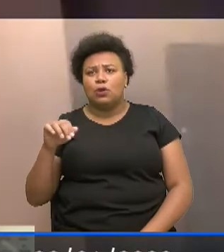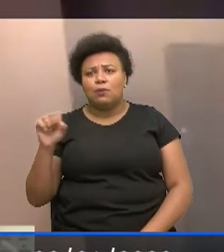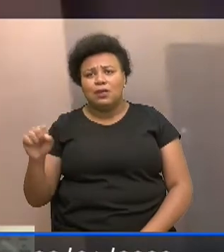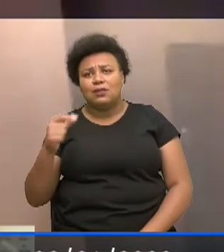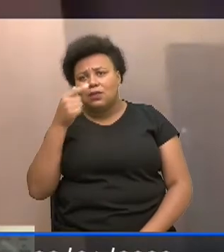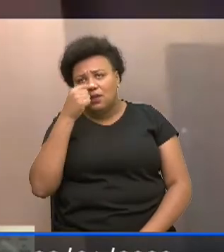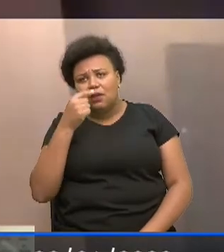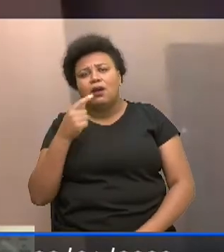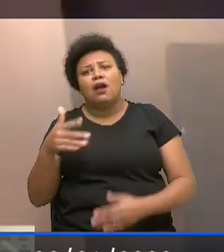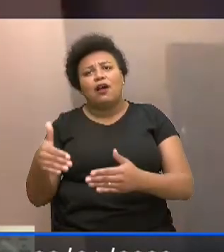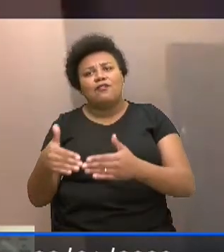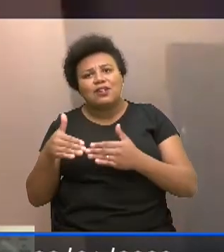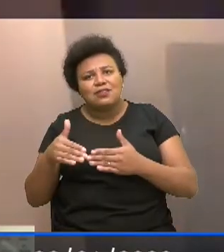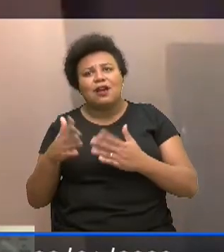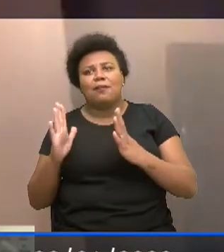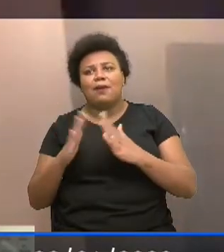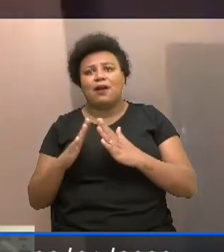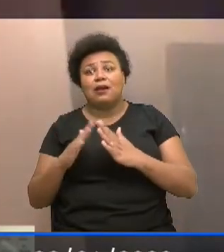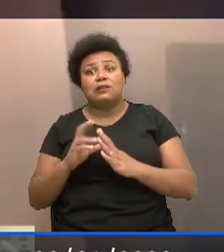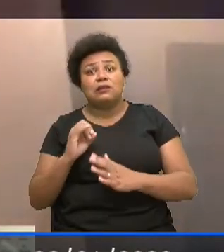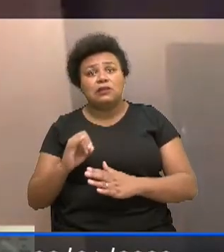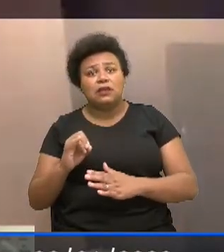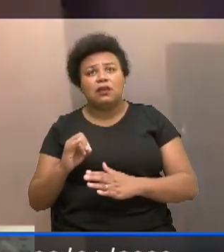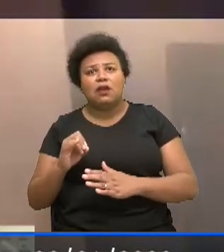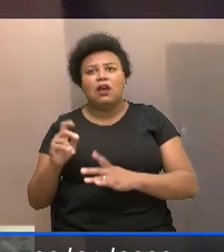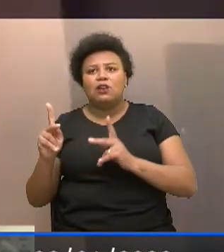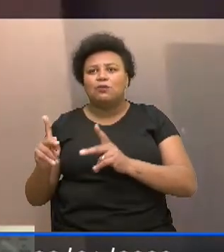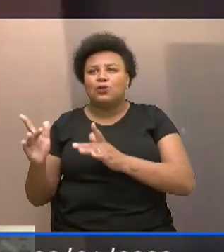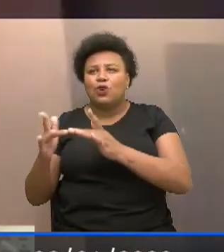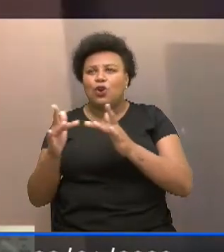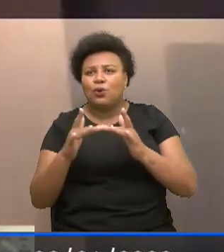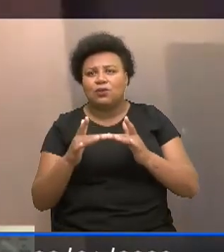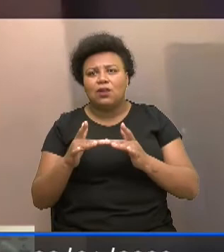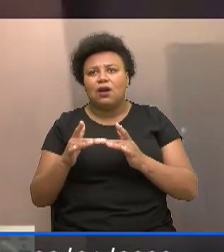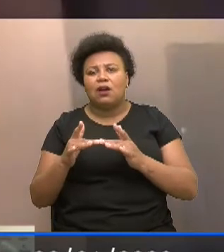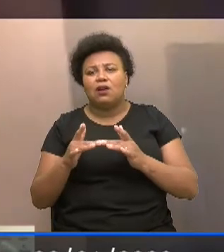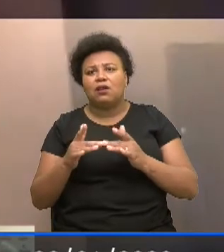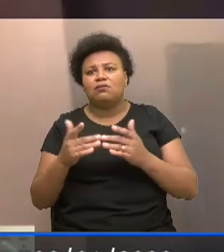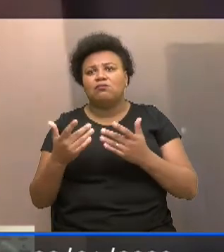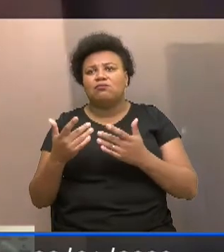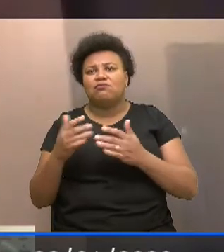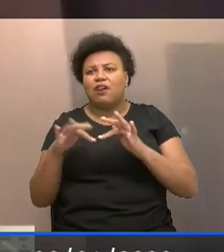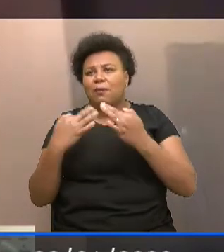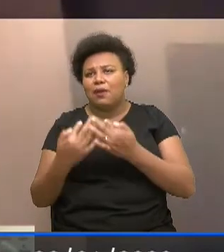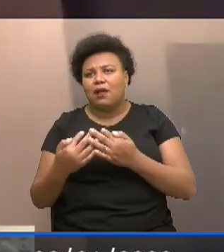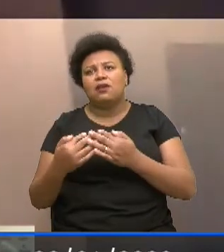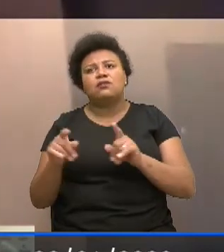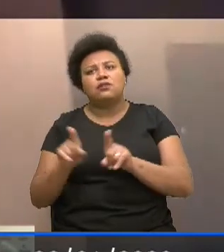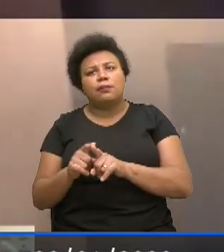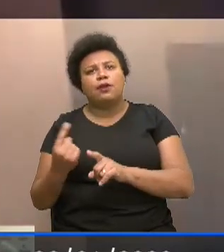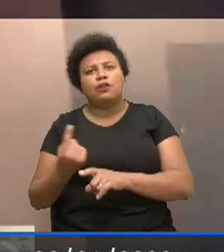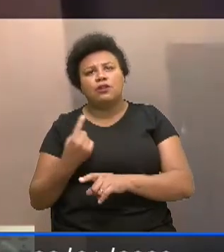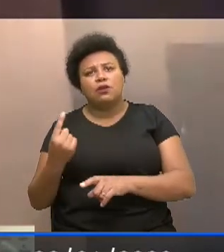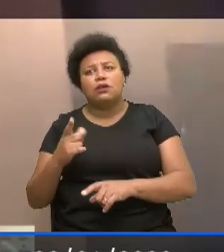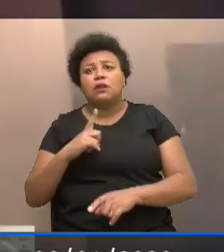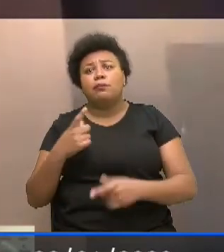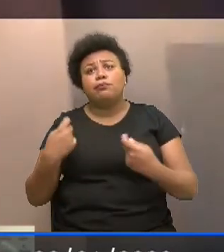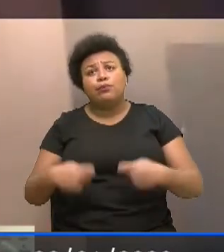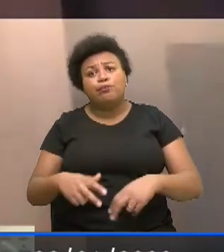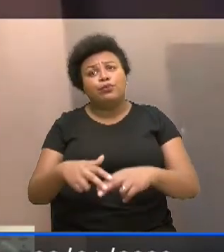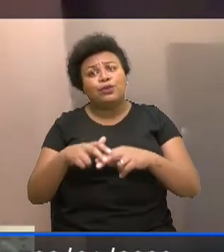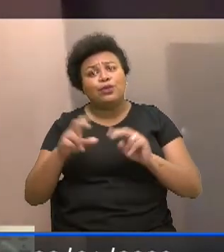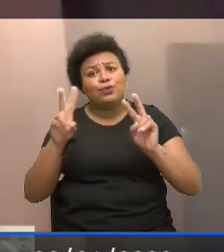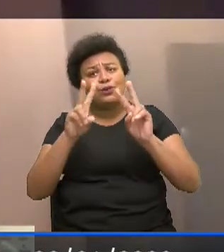para isolamento domiciliar se os seus contactantes também não guardarem isolamento. E aí nós entramos no tema da testagem,